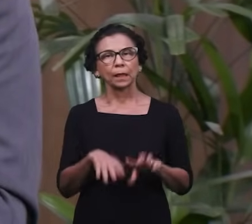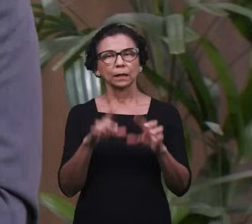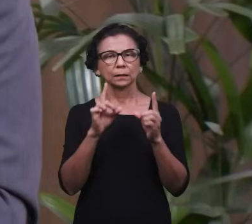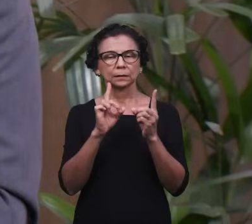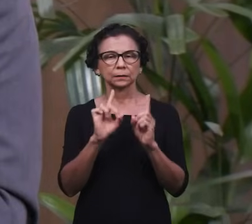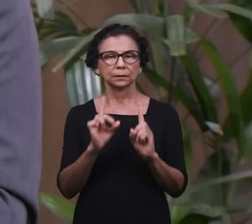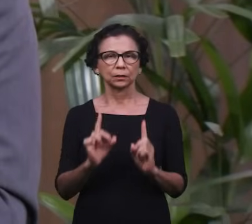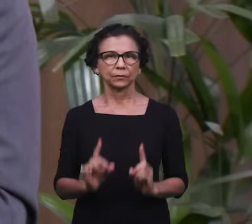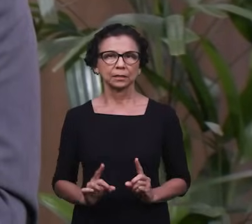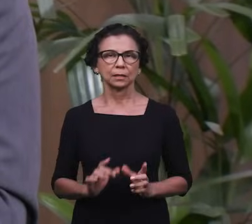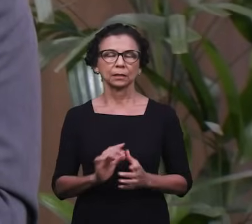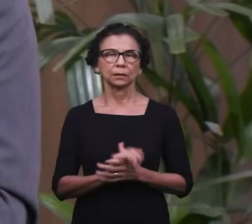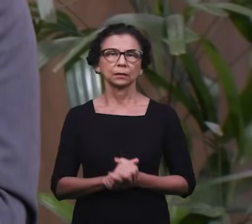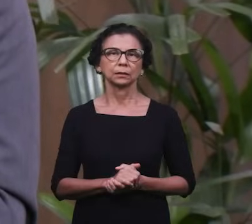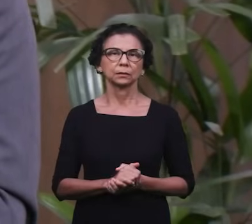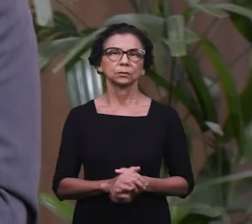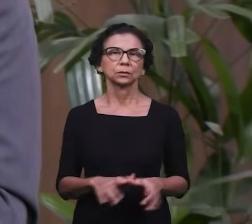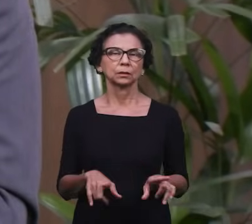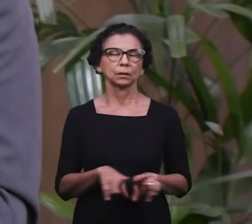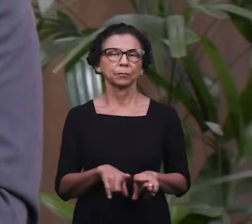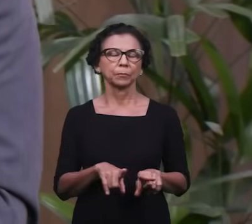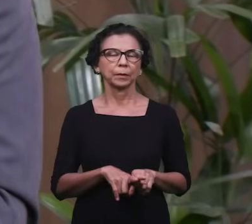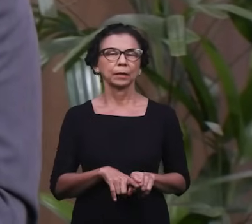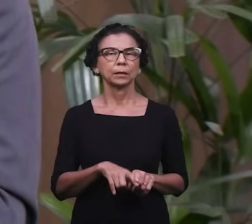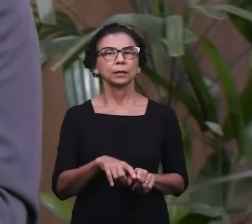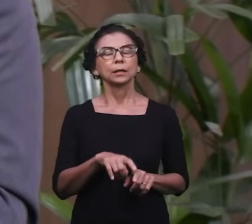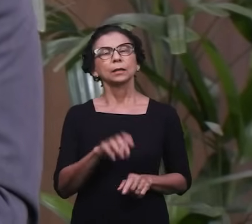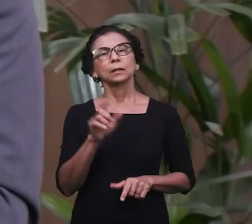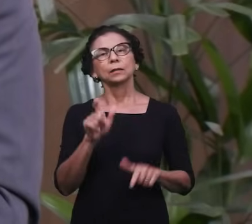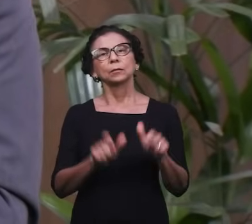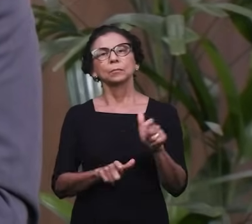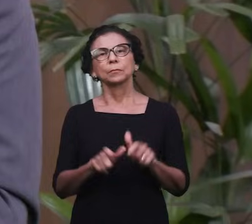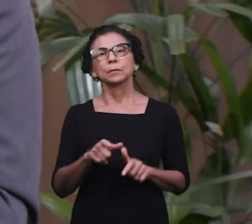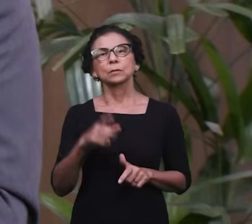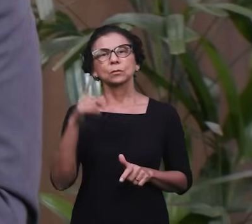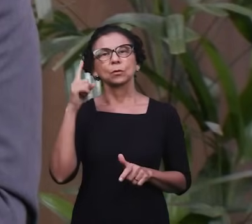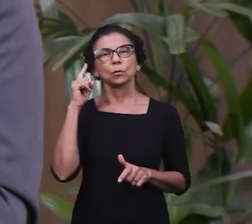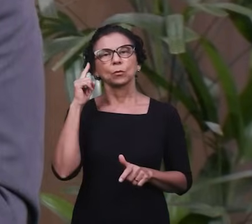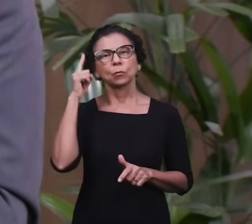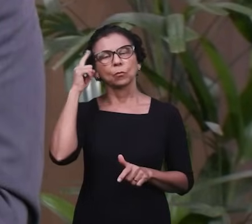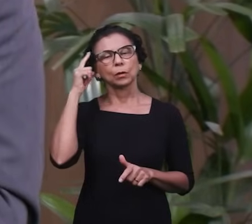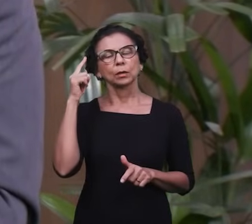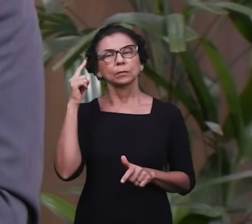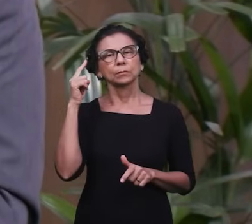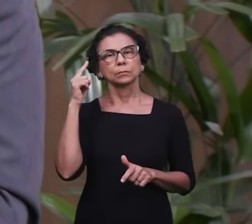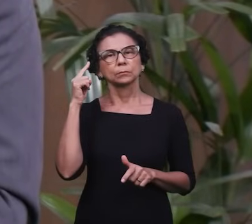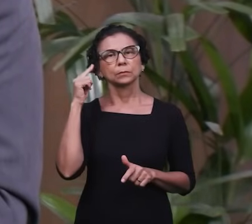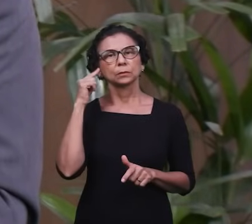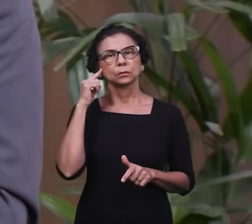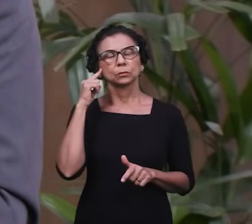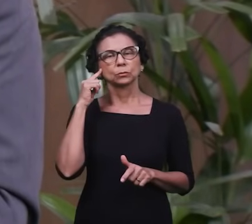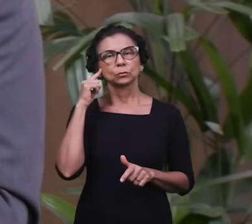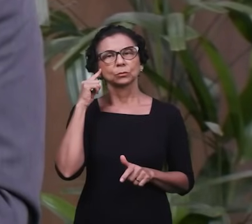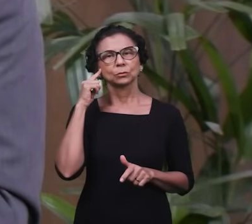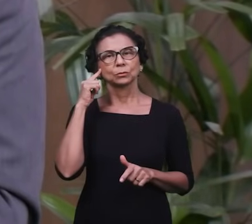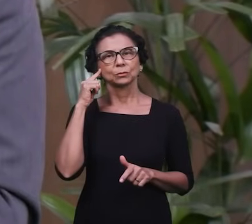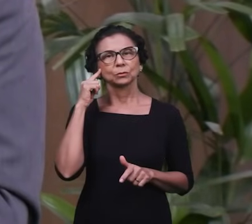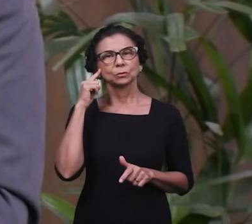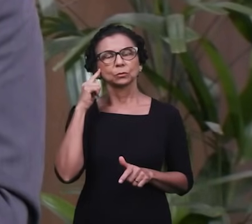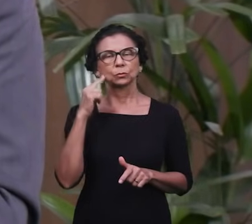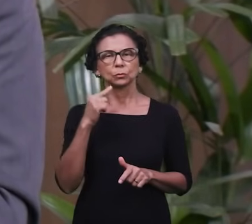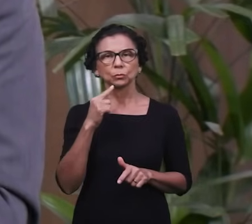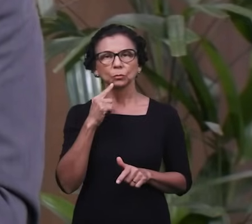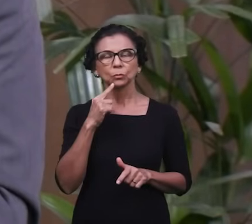Pessoas surdas, cegas. Quem tiver interesse também está sempre disponível nos canais oficiais da Igreja